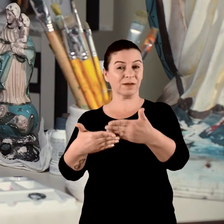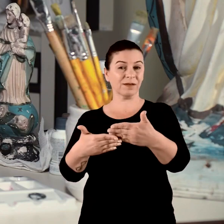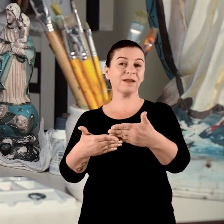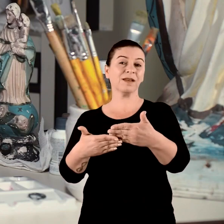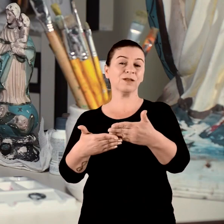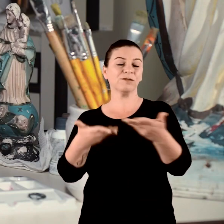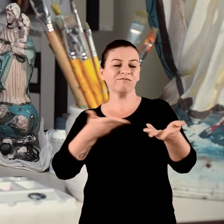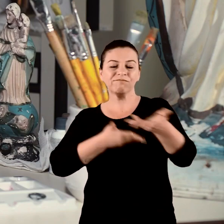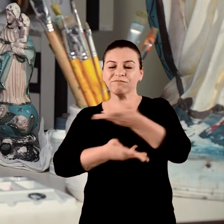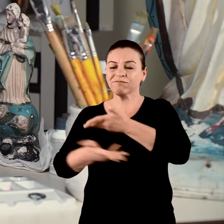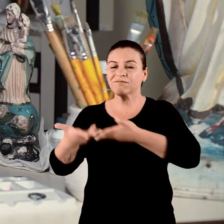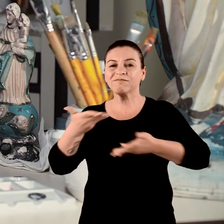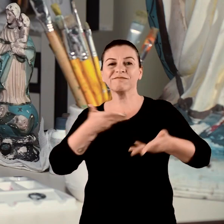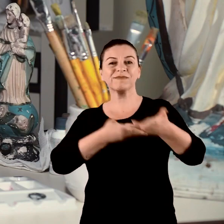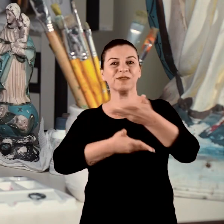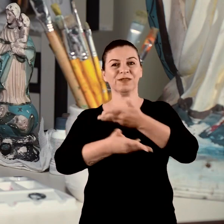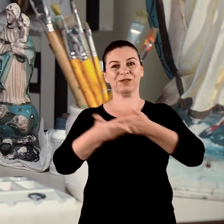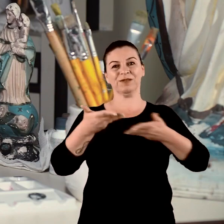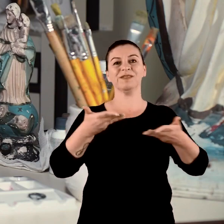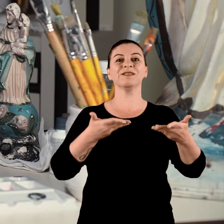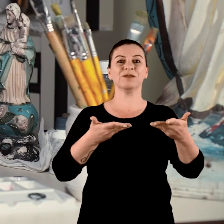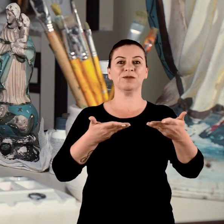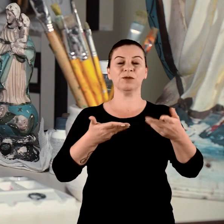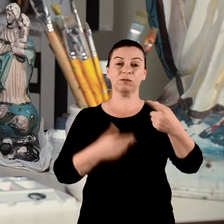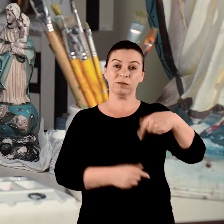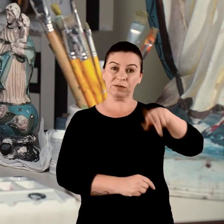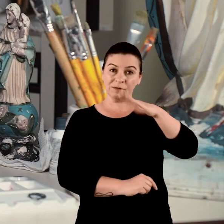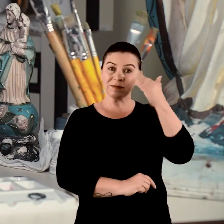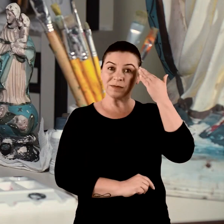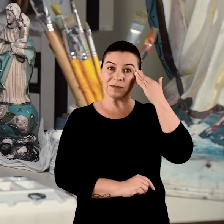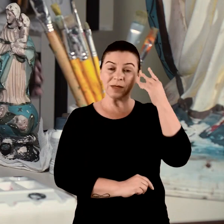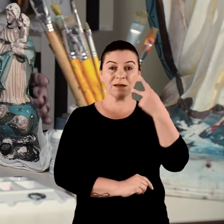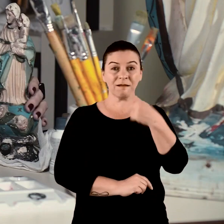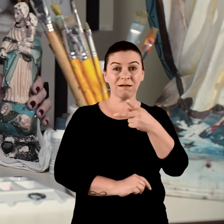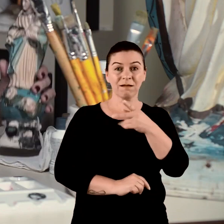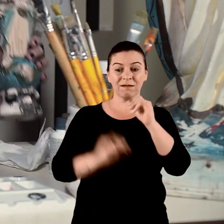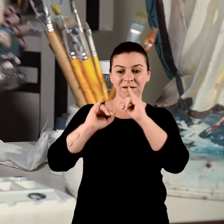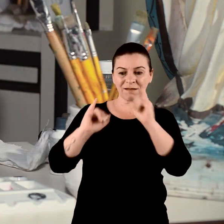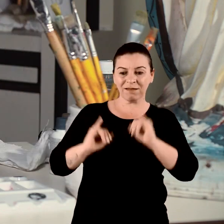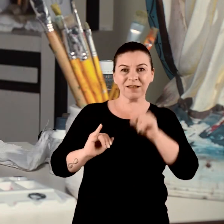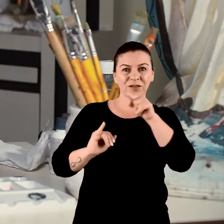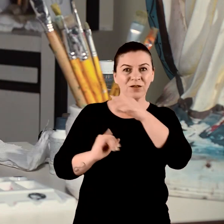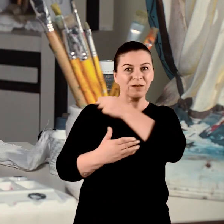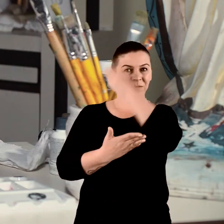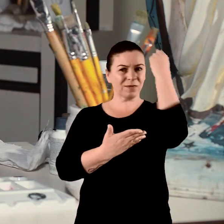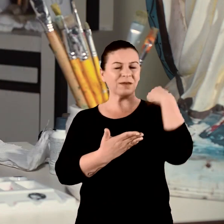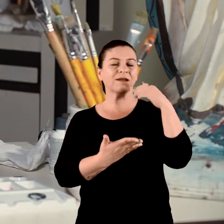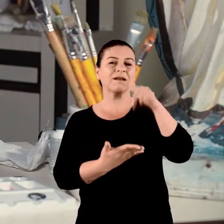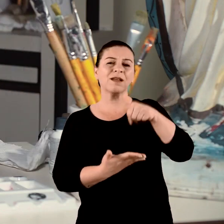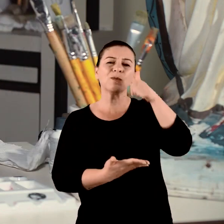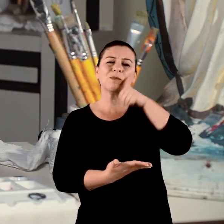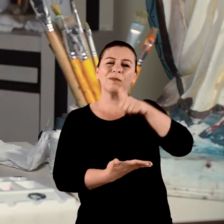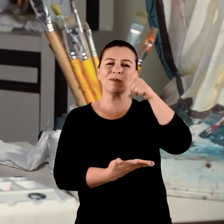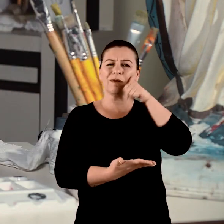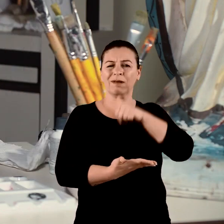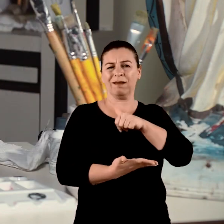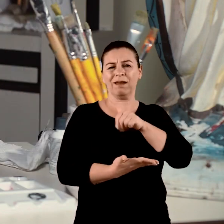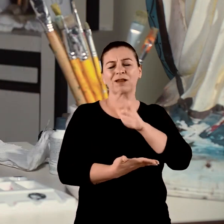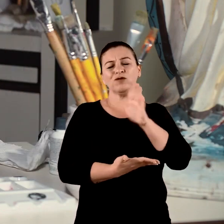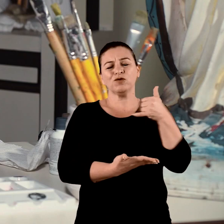processo que acaba interagindo no universo maior. Para ter uma ideia, essa santinha aqui é uma santa de